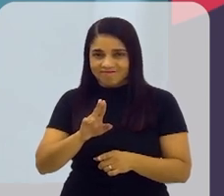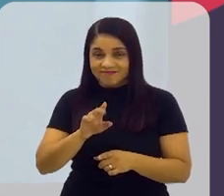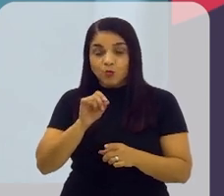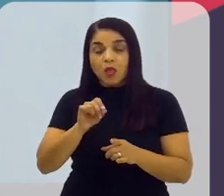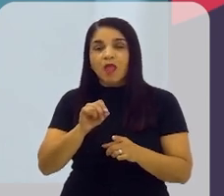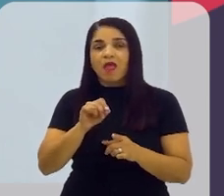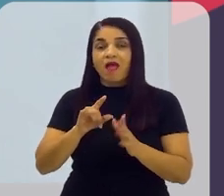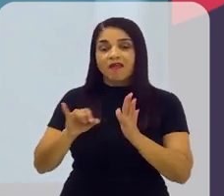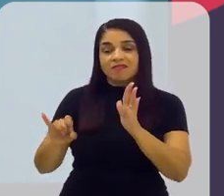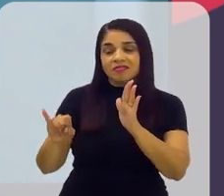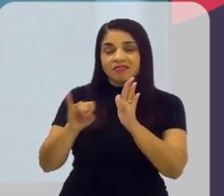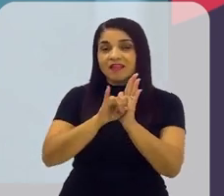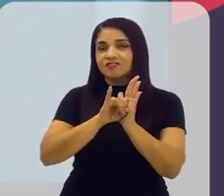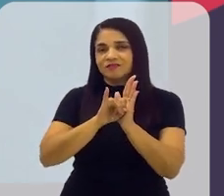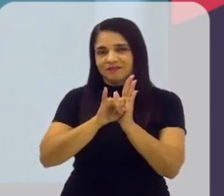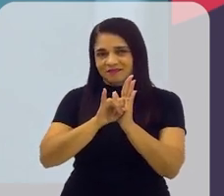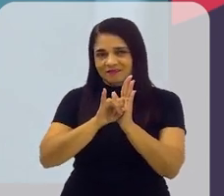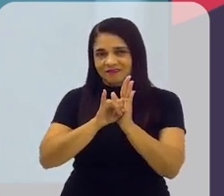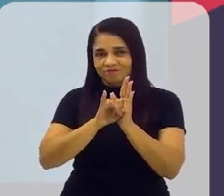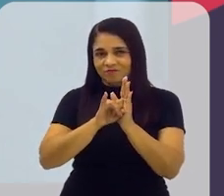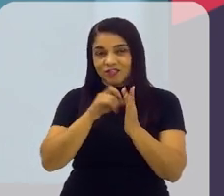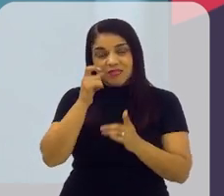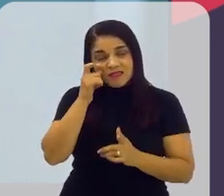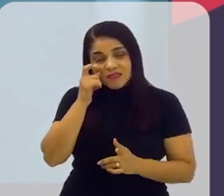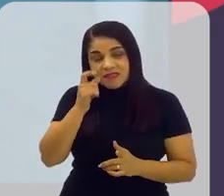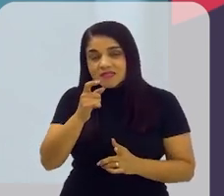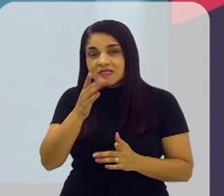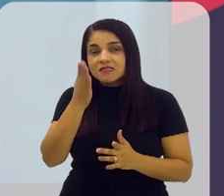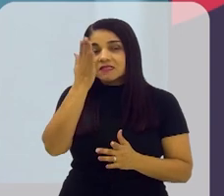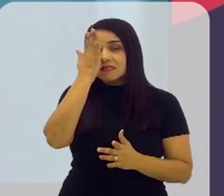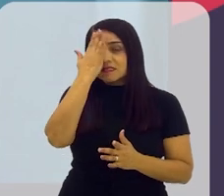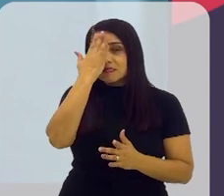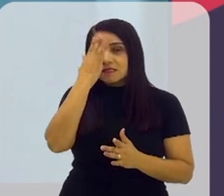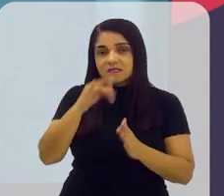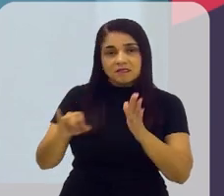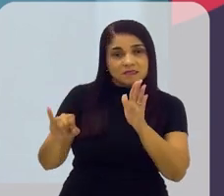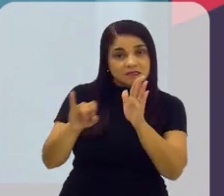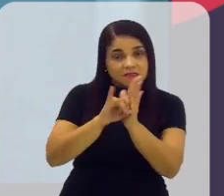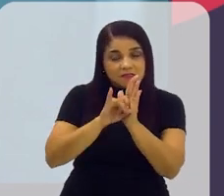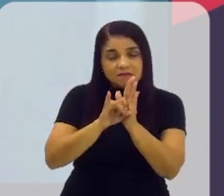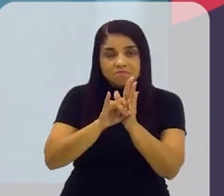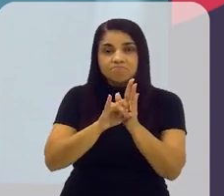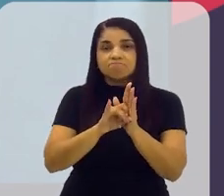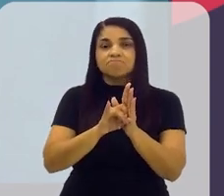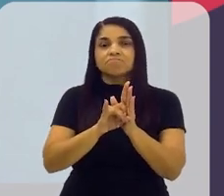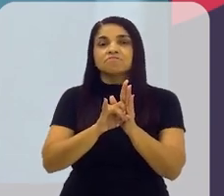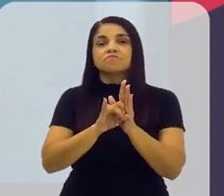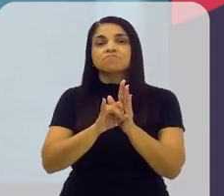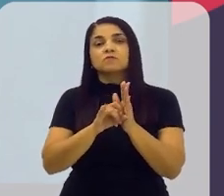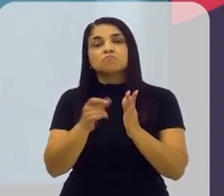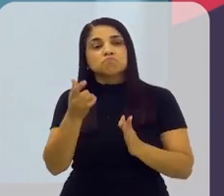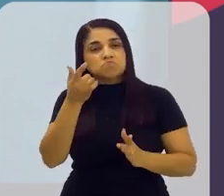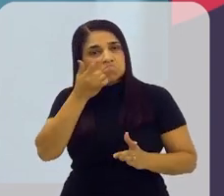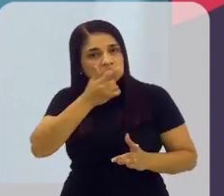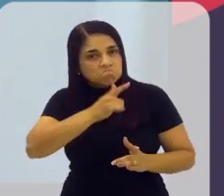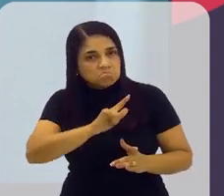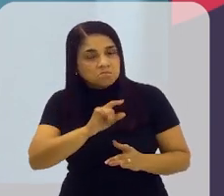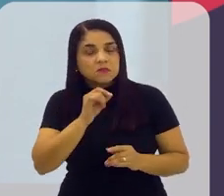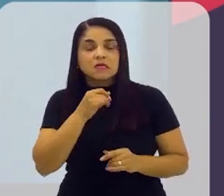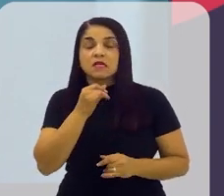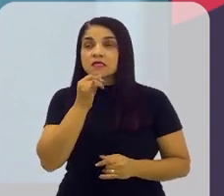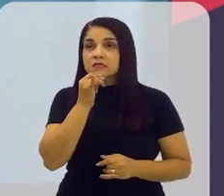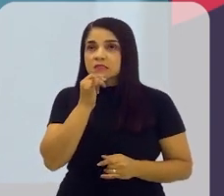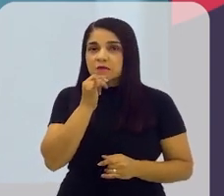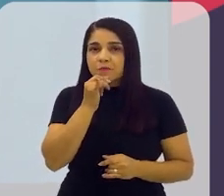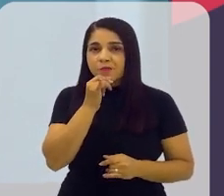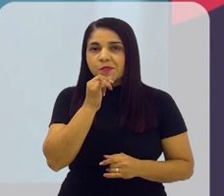planta remete à identidade dela. Então a gente estava interessado em saber a identidade dela, porque uma vez que a gente soubesse a identidade dela, a gente poderia,